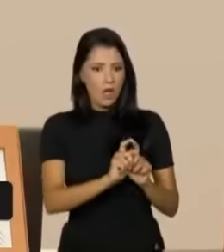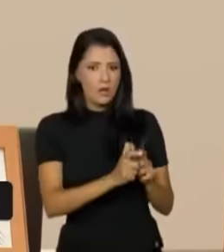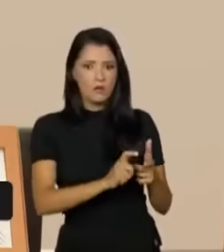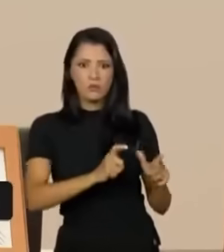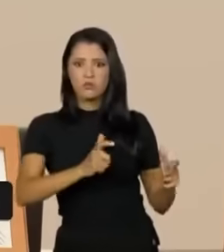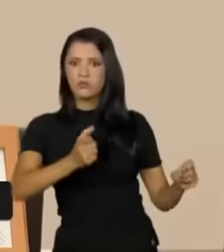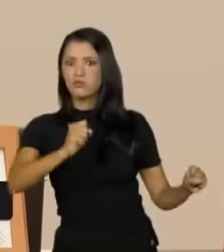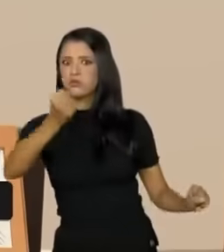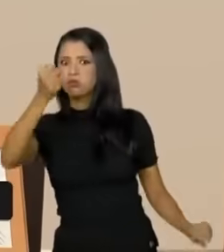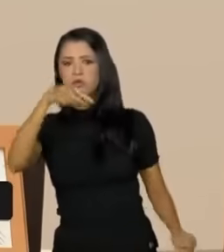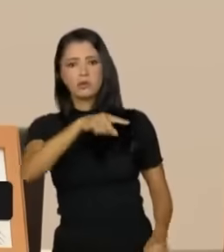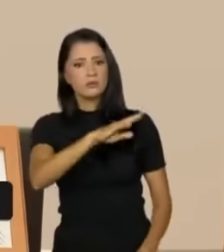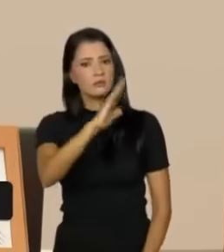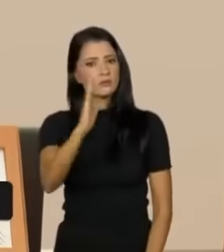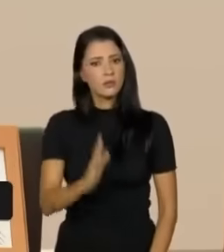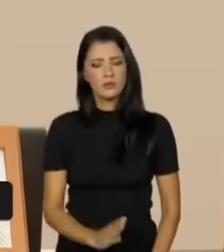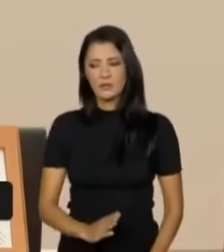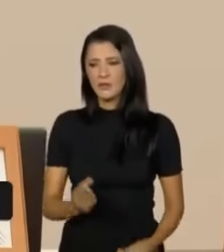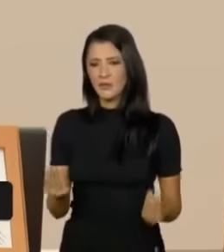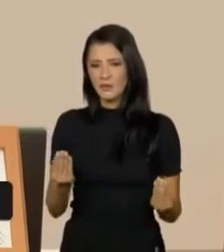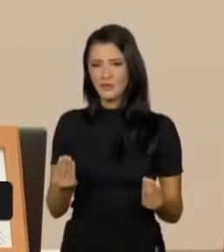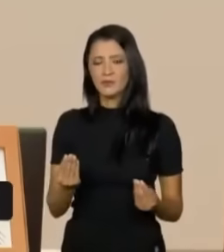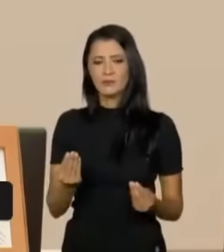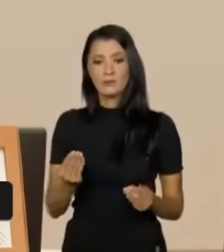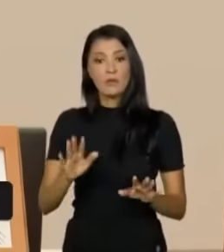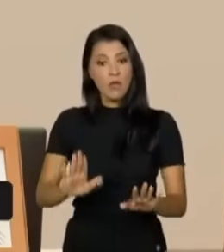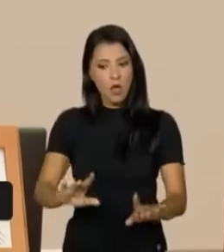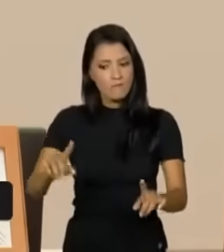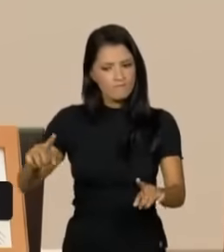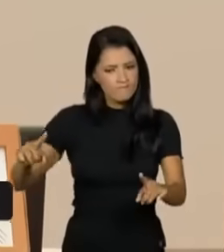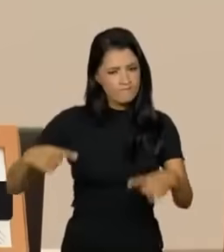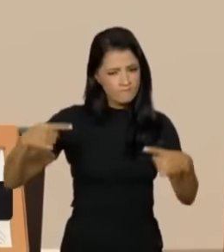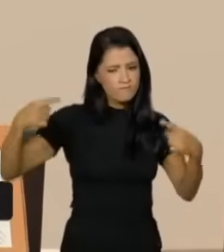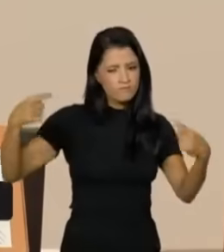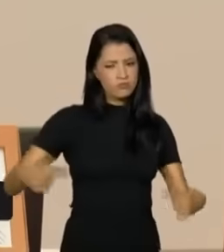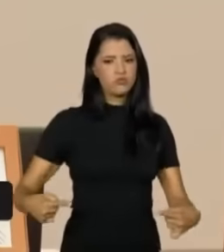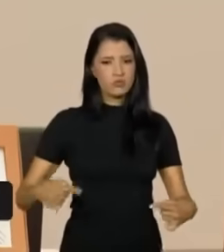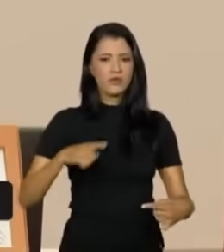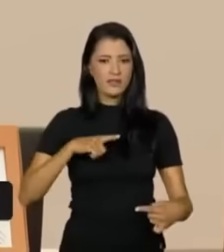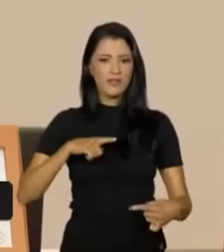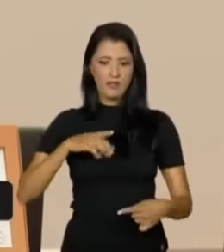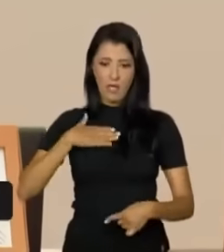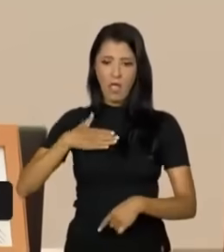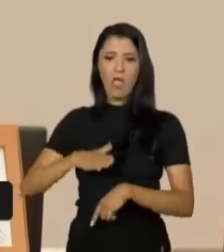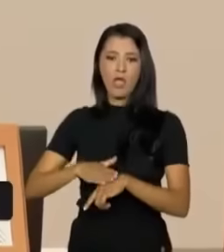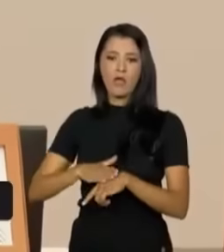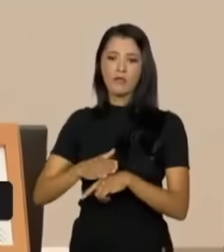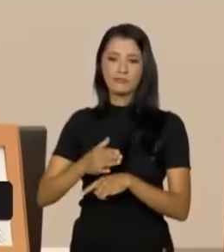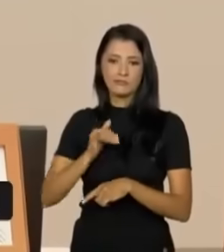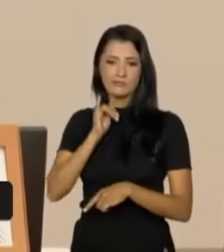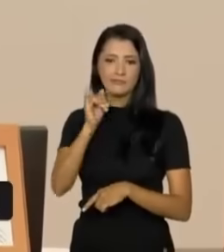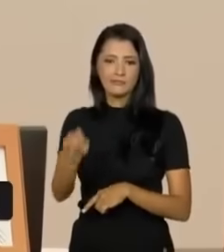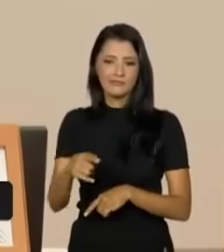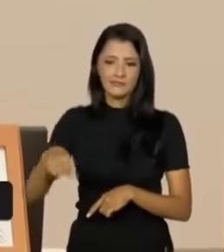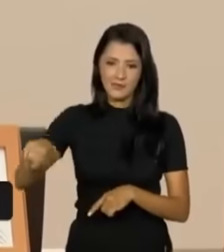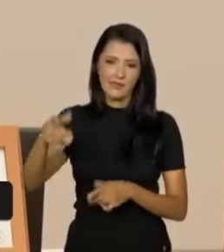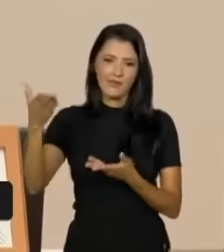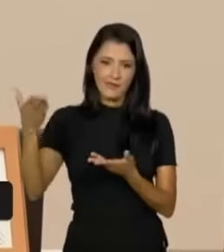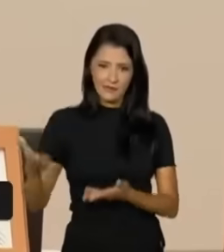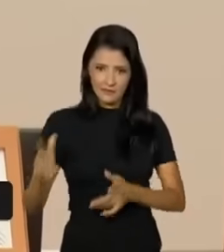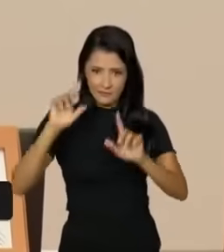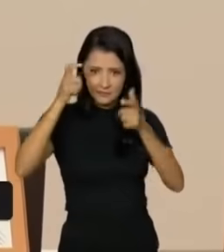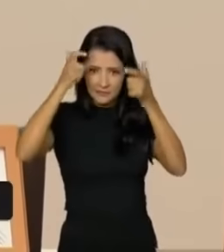do Brasil. O desafio que está colocado por mim e por Sua